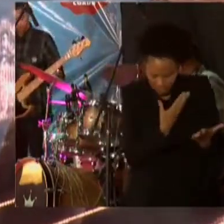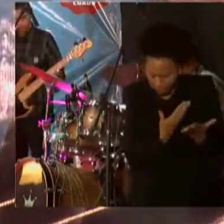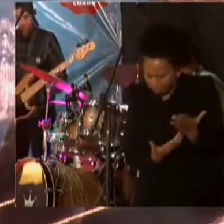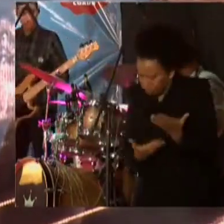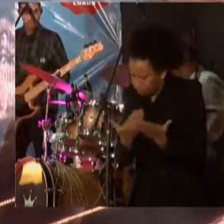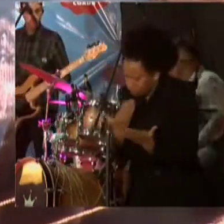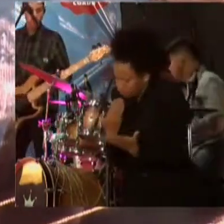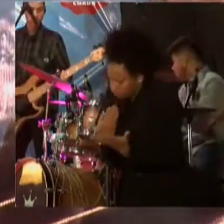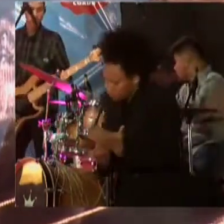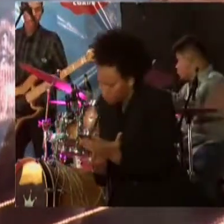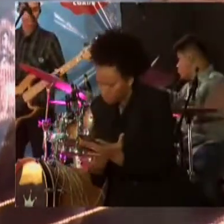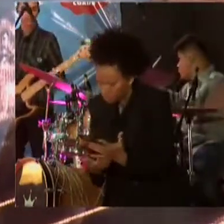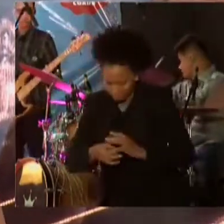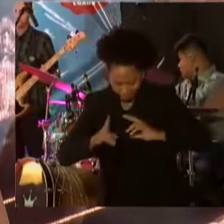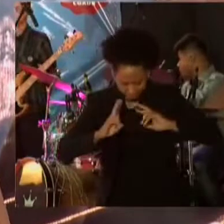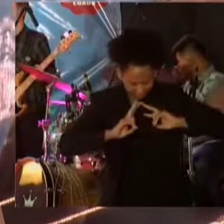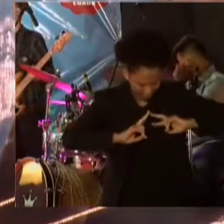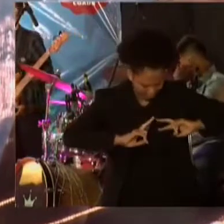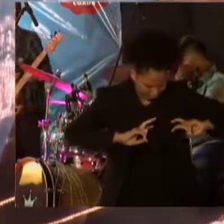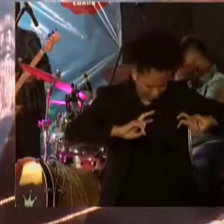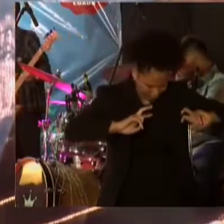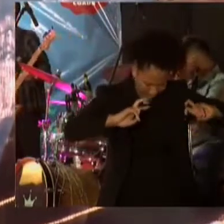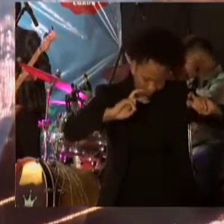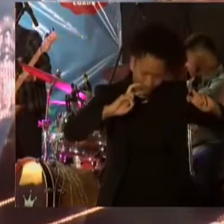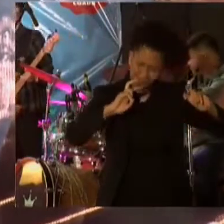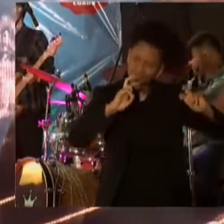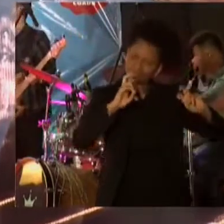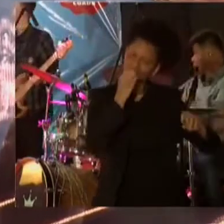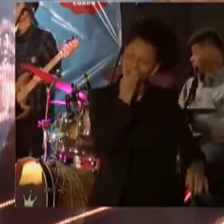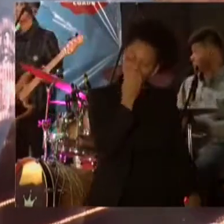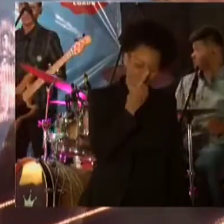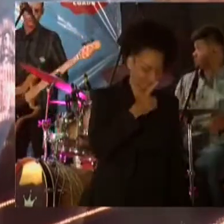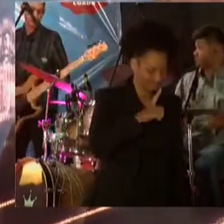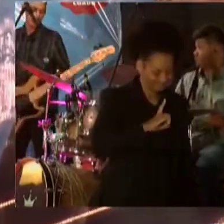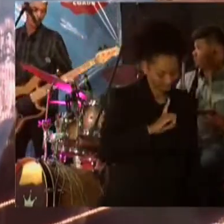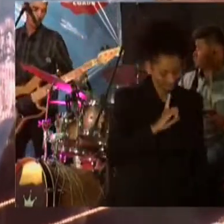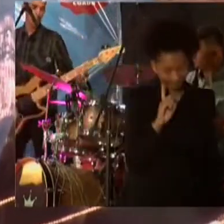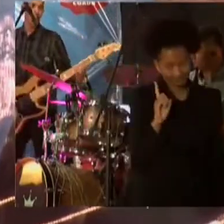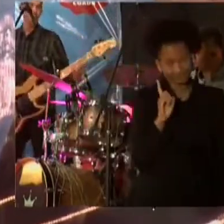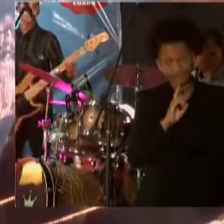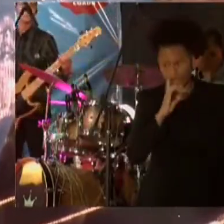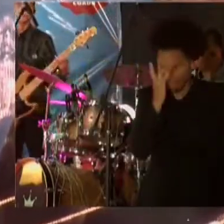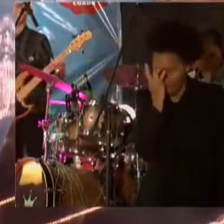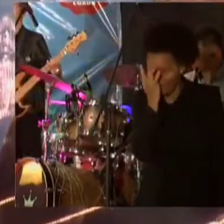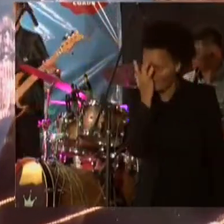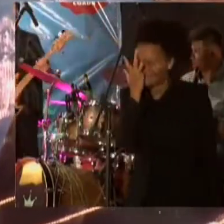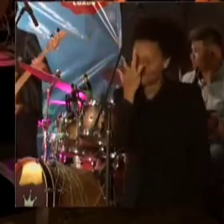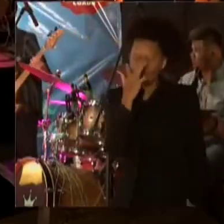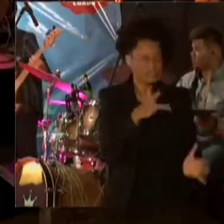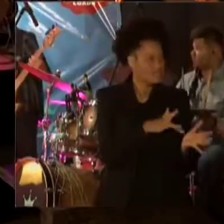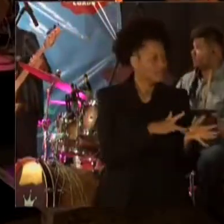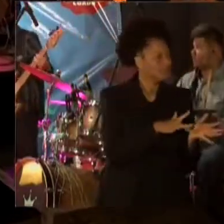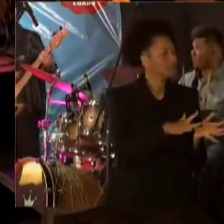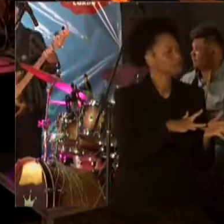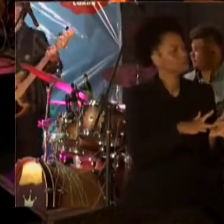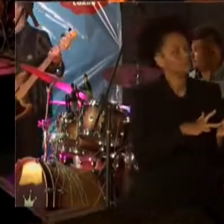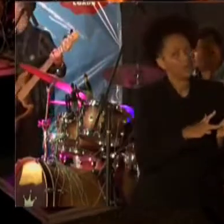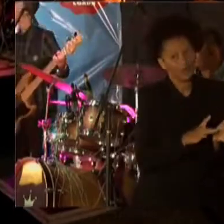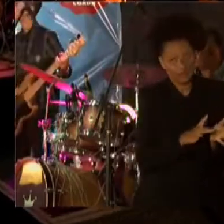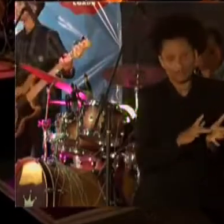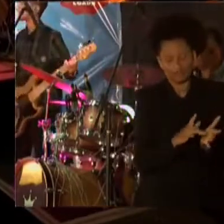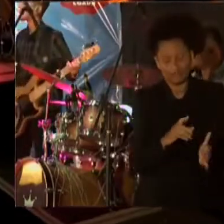Fracassos e reconhecer quando as coisas não vão bem. É fácil fingir e